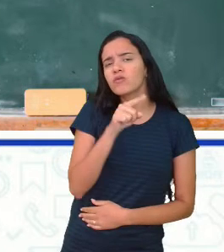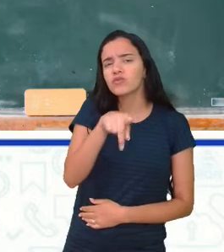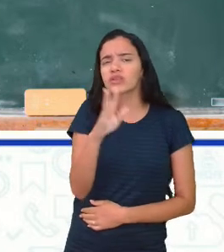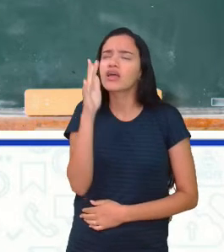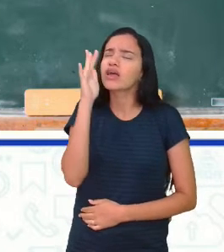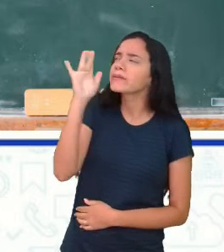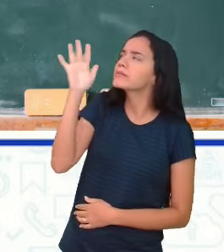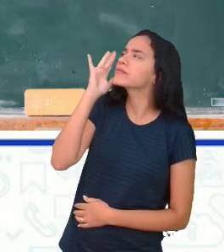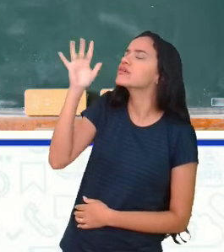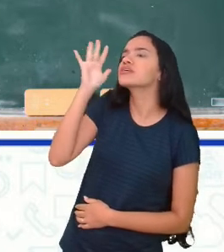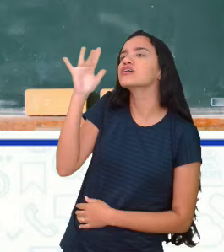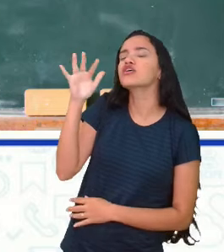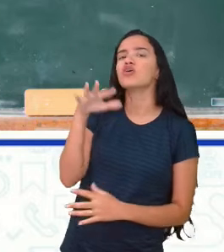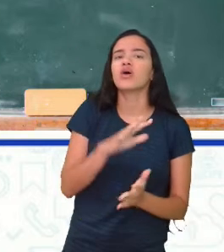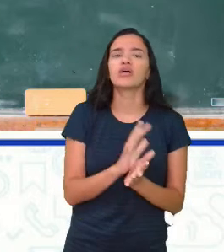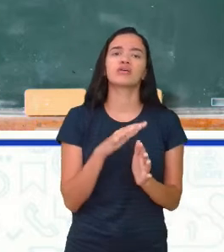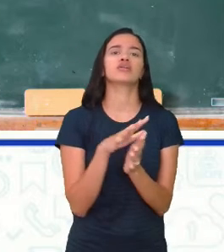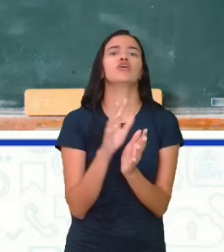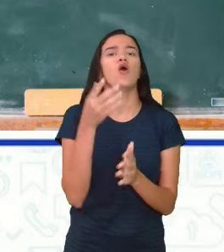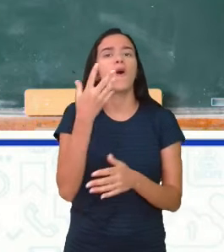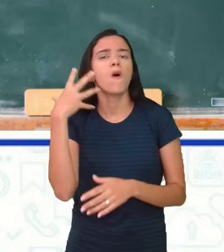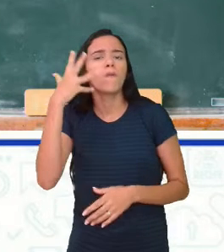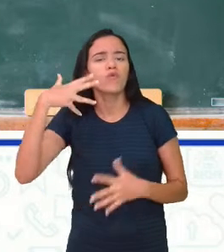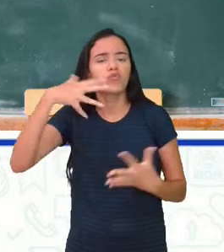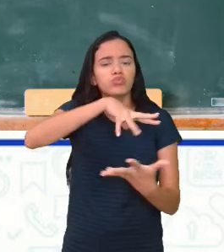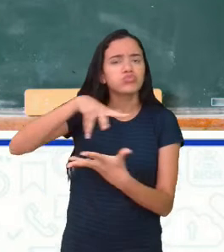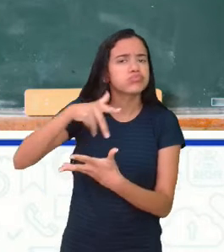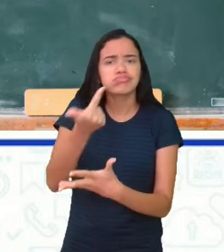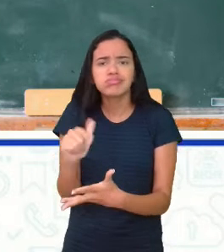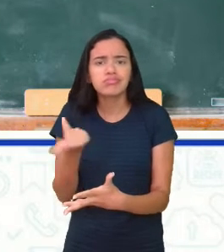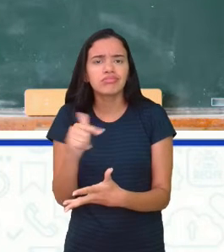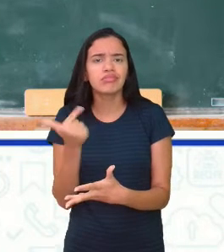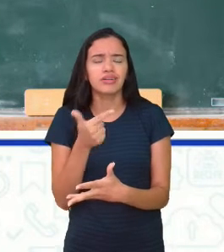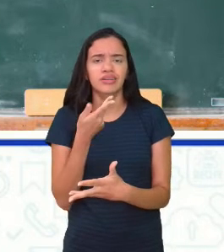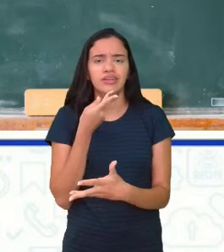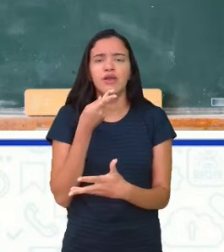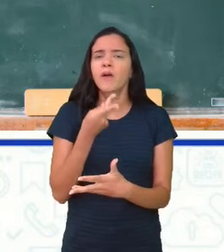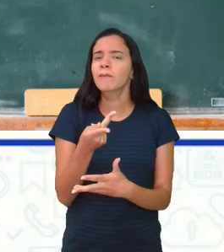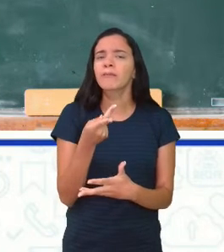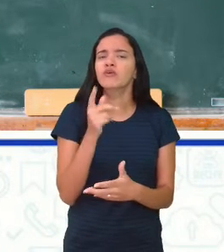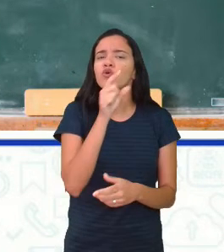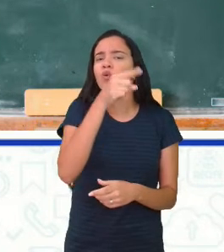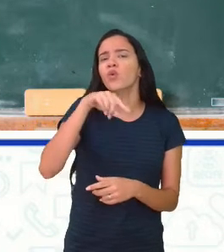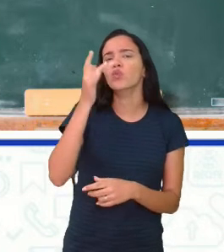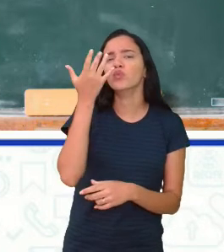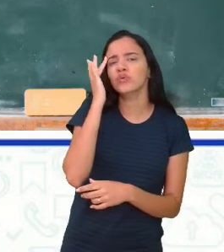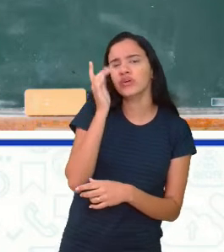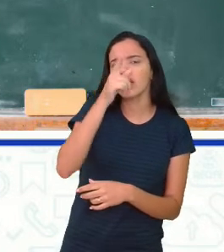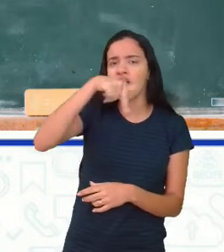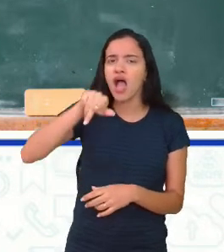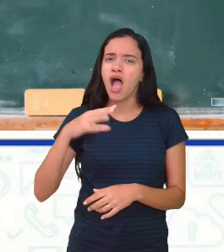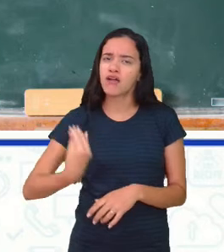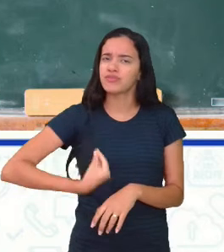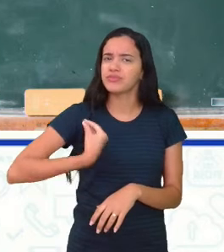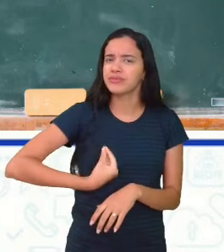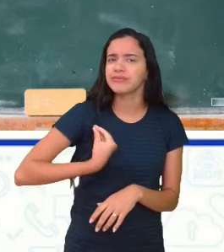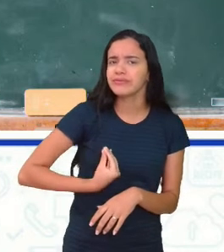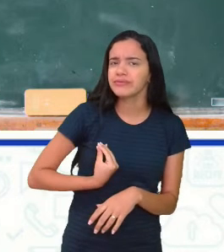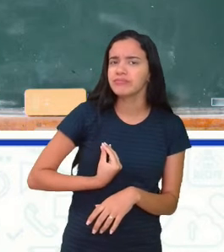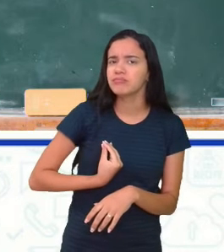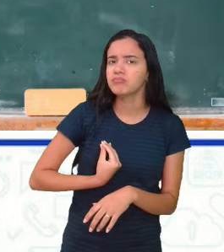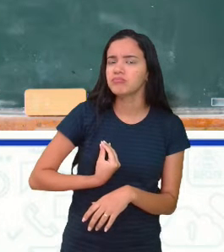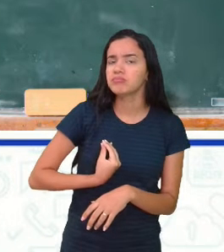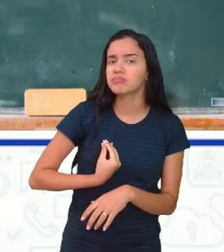já imaginou o mundo sem música? Né? Fala aí pra gente, o que é que vocês acham? Será que dá para viver sem